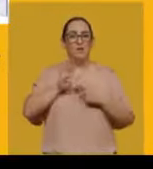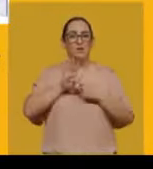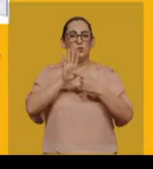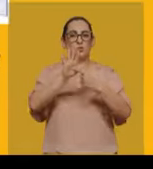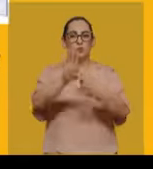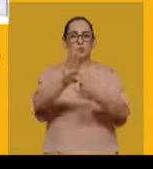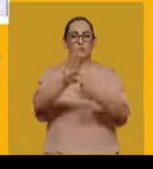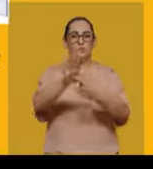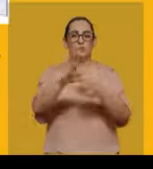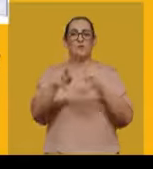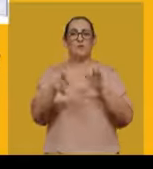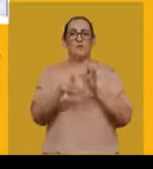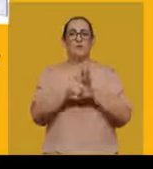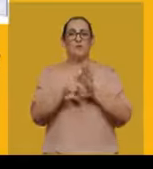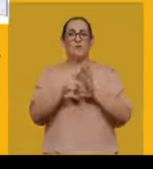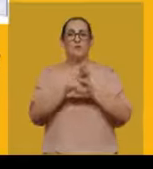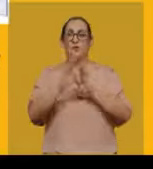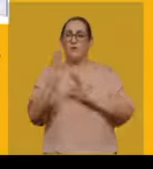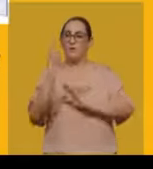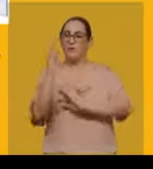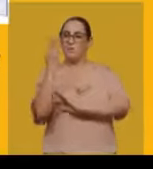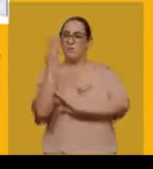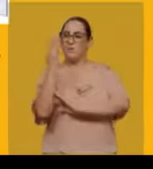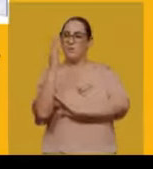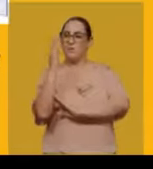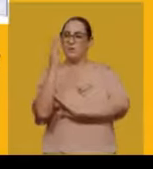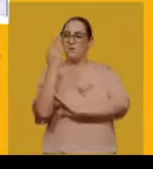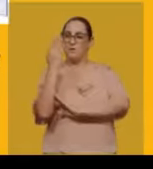de reflexo espelhado,